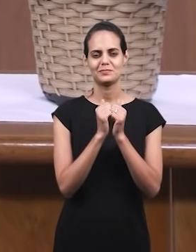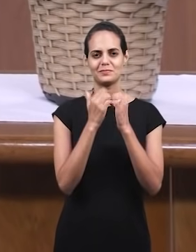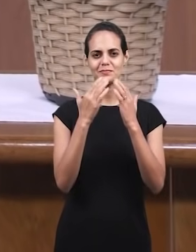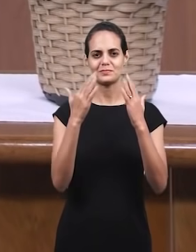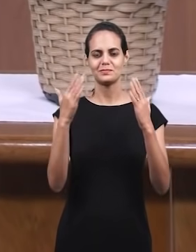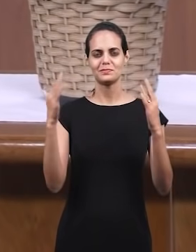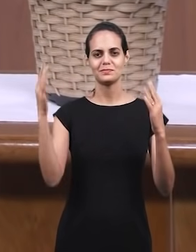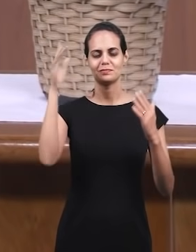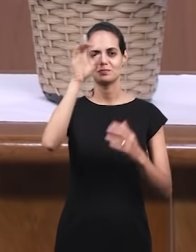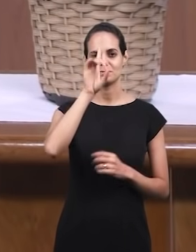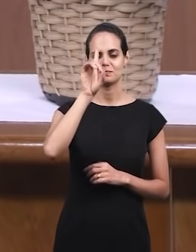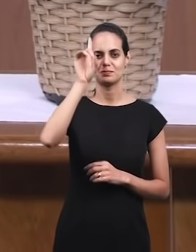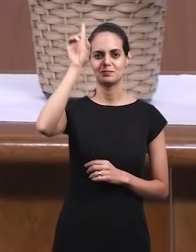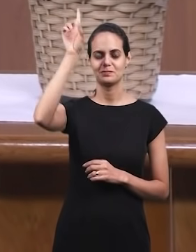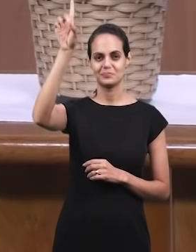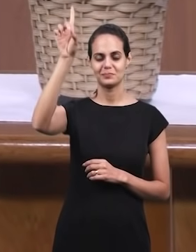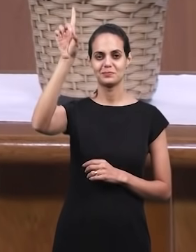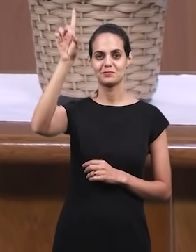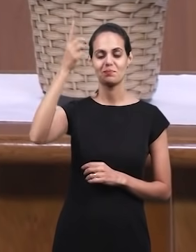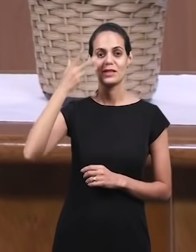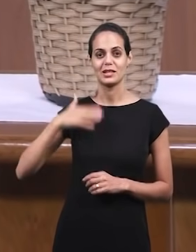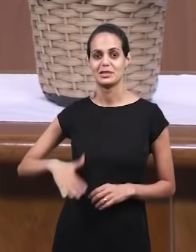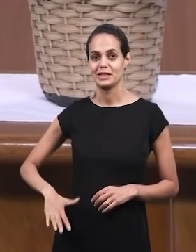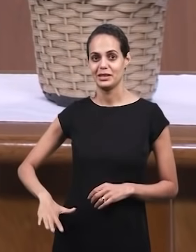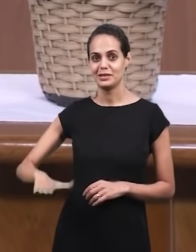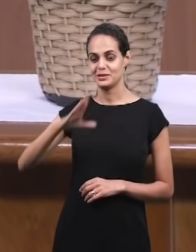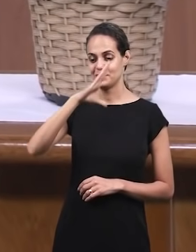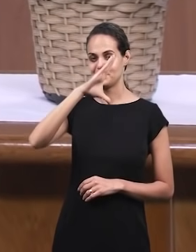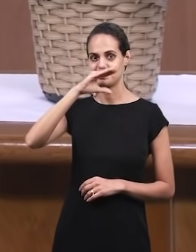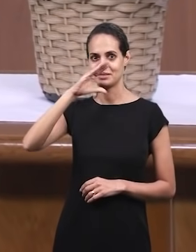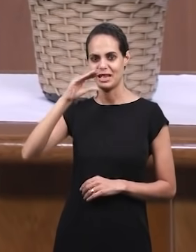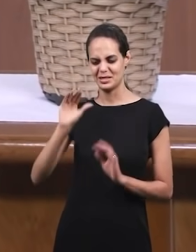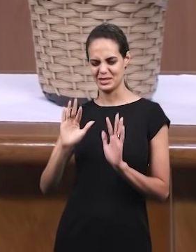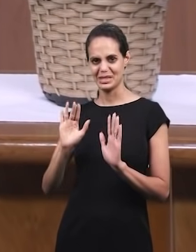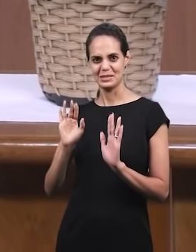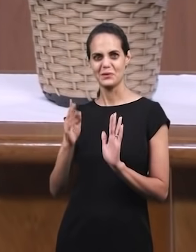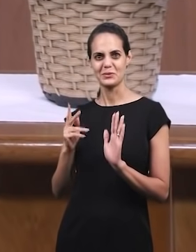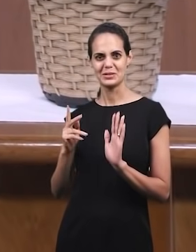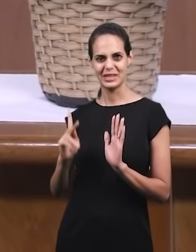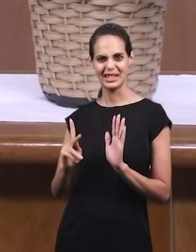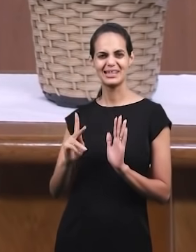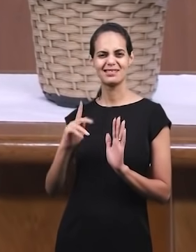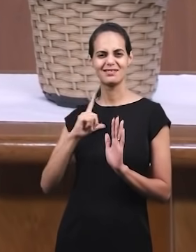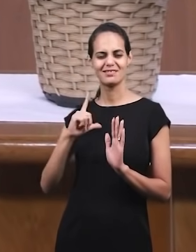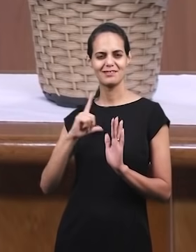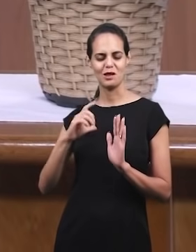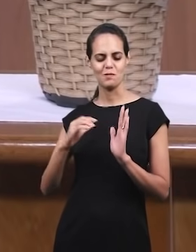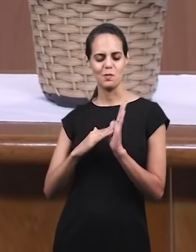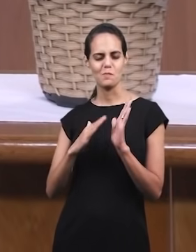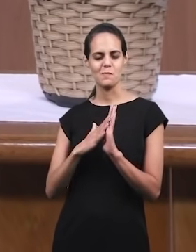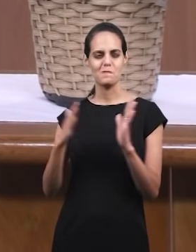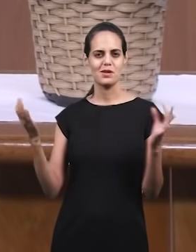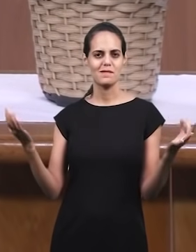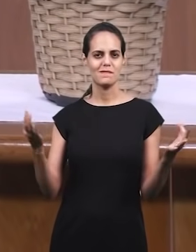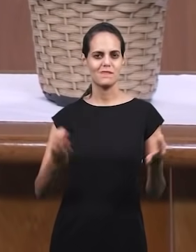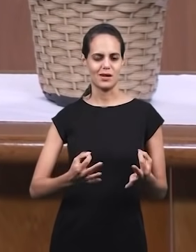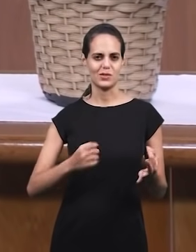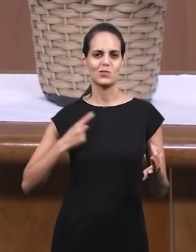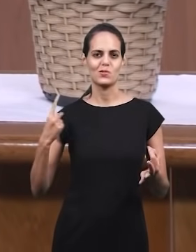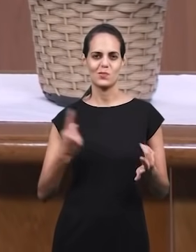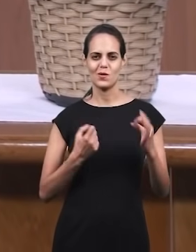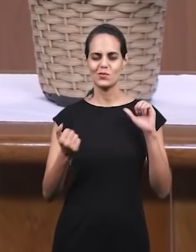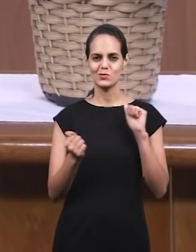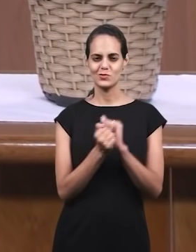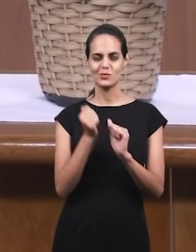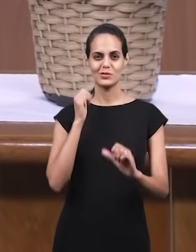Glória a Deus! Da boca das crianças e dos pequeninos, diz a Bíblia, é que sai o perfeito louvor. Então, quando a gente